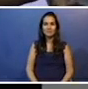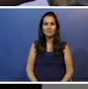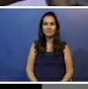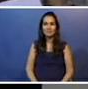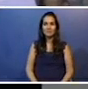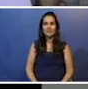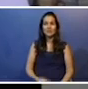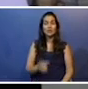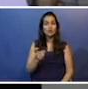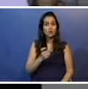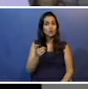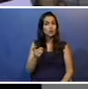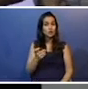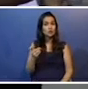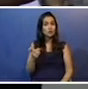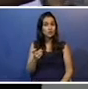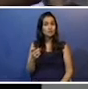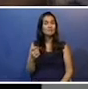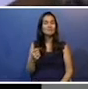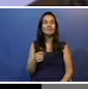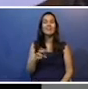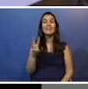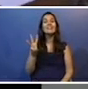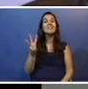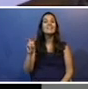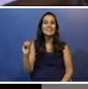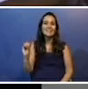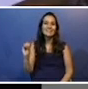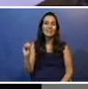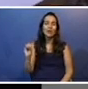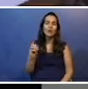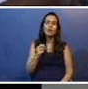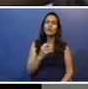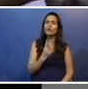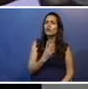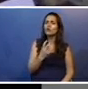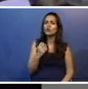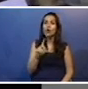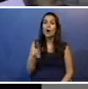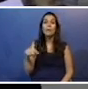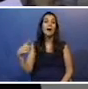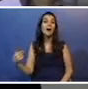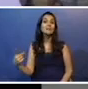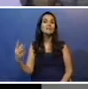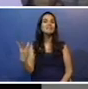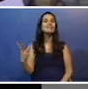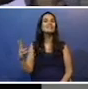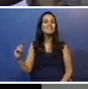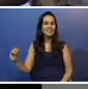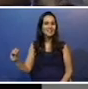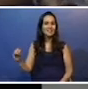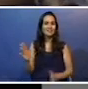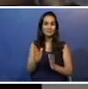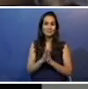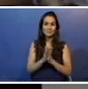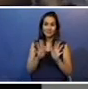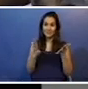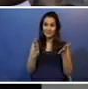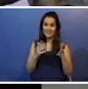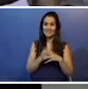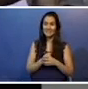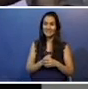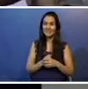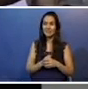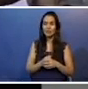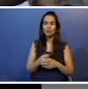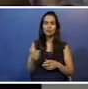né? Olha lá. 30. Estava no 29, vai passar para o 30. Uma sequência